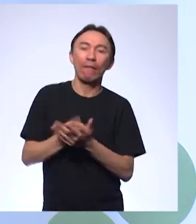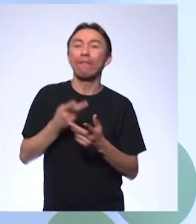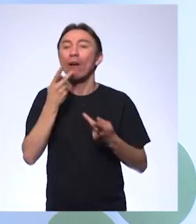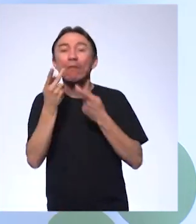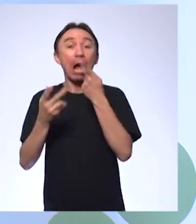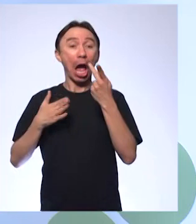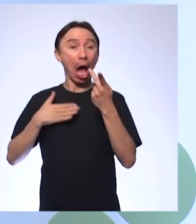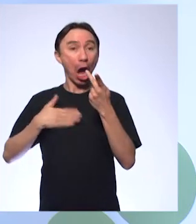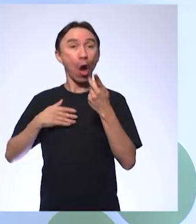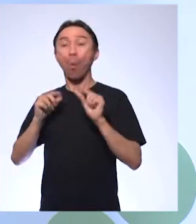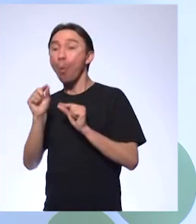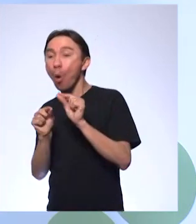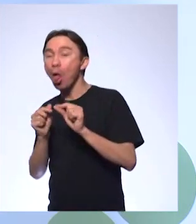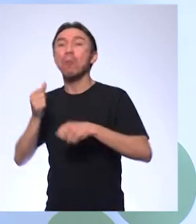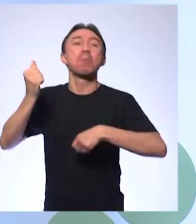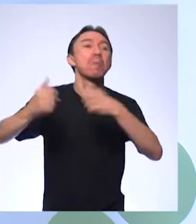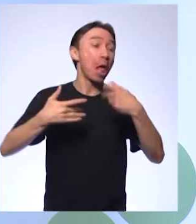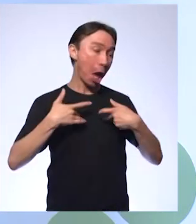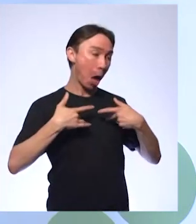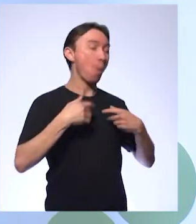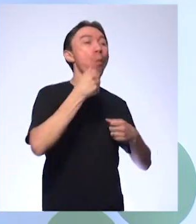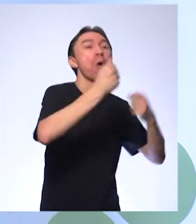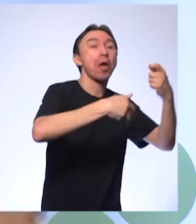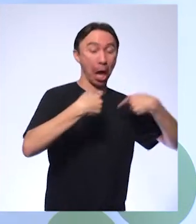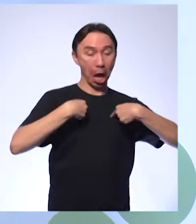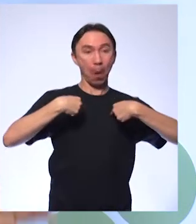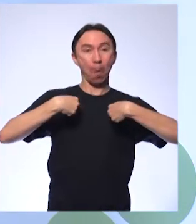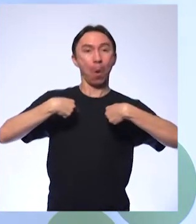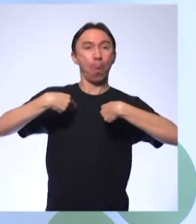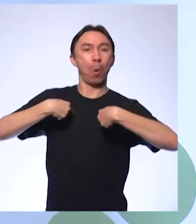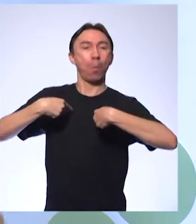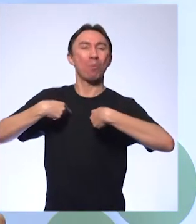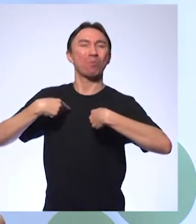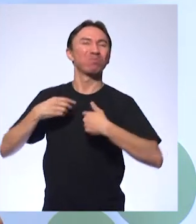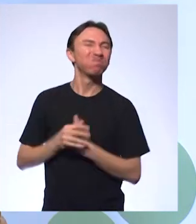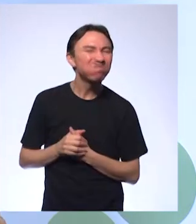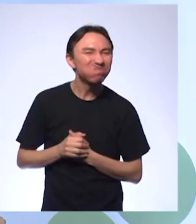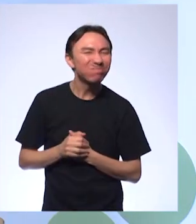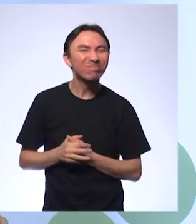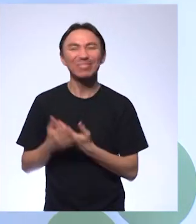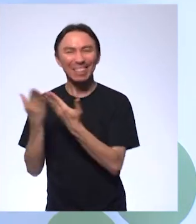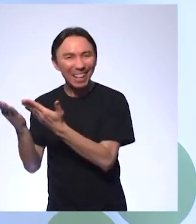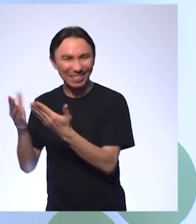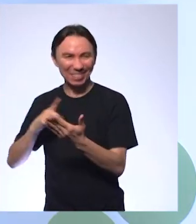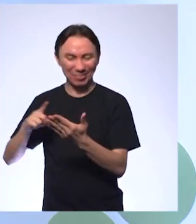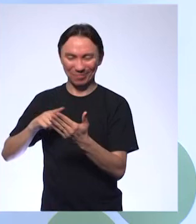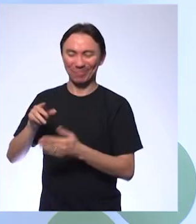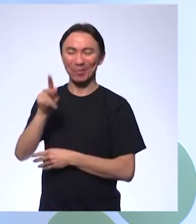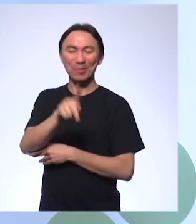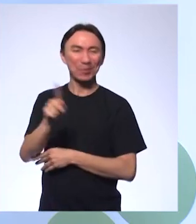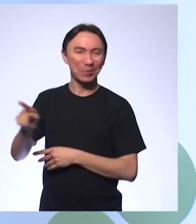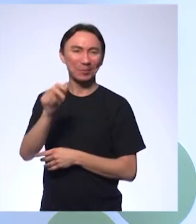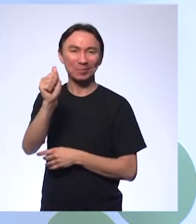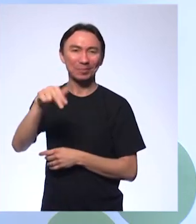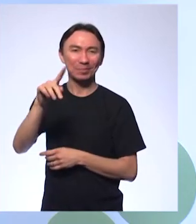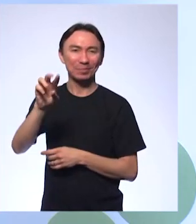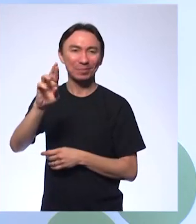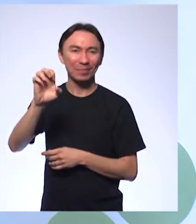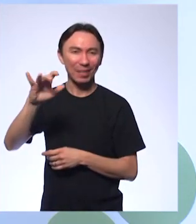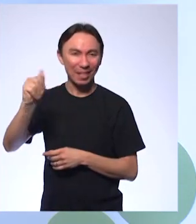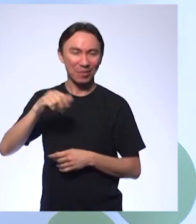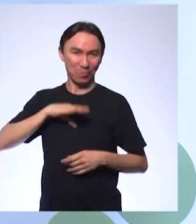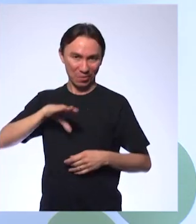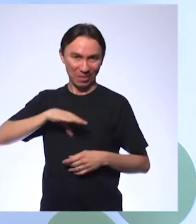né? Até vim mediar uma aula da professora Andréa, de língua portuguesa, que a gente falou sobre o narcisismo. Então, é o tempo inteiro a gente olhando para